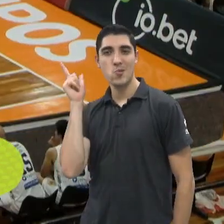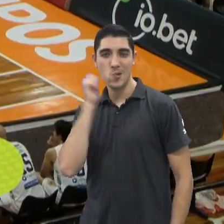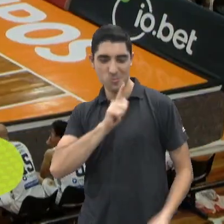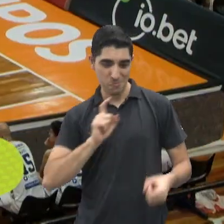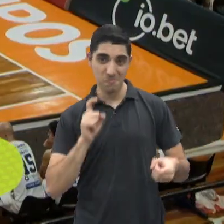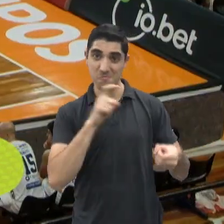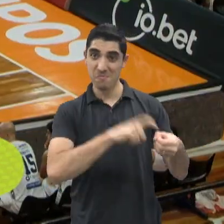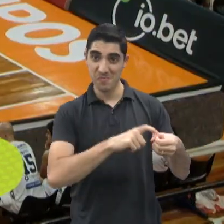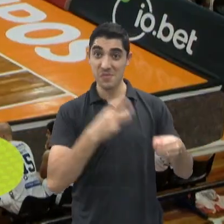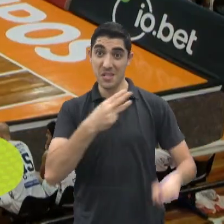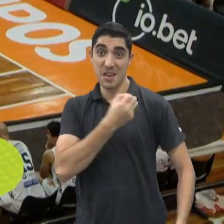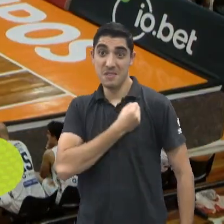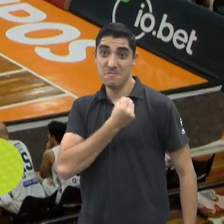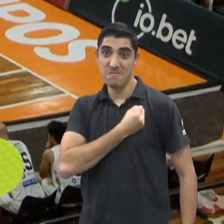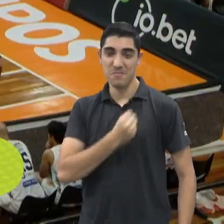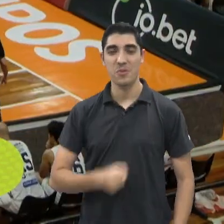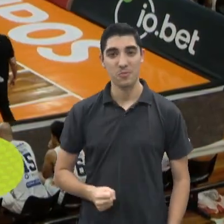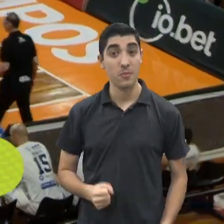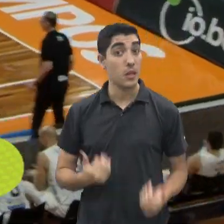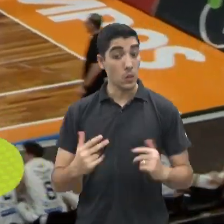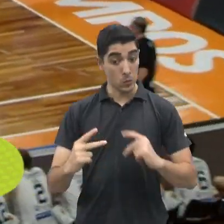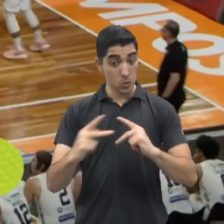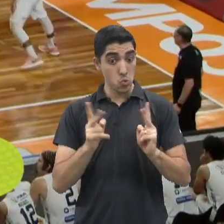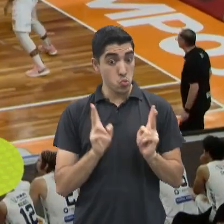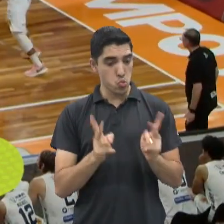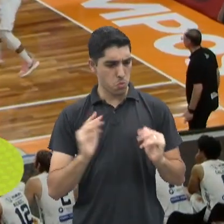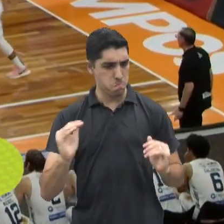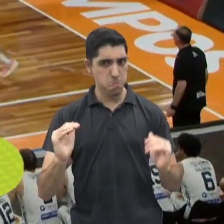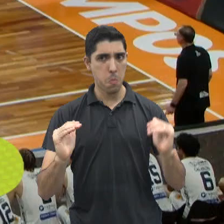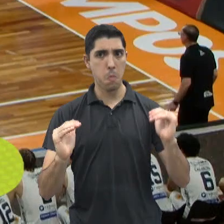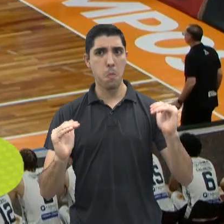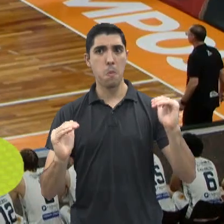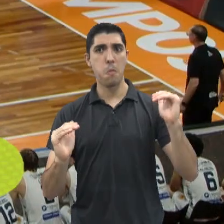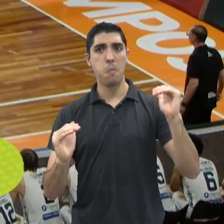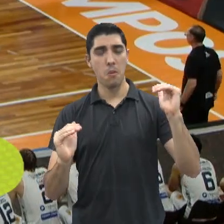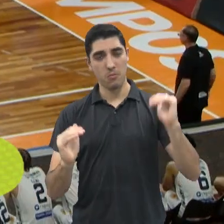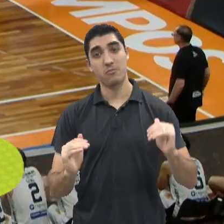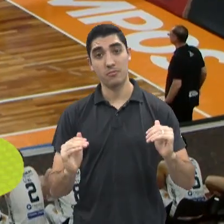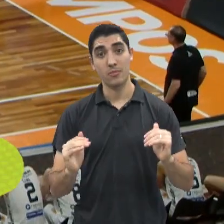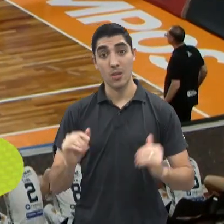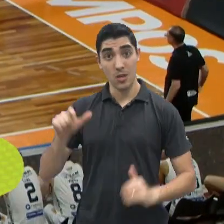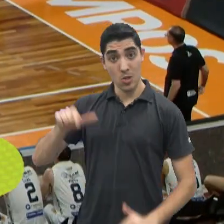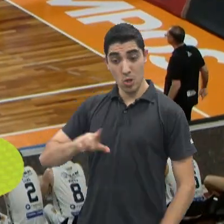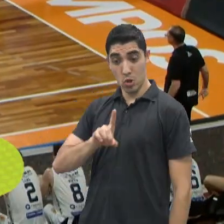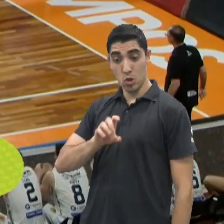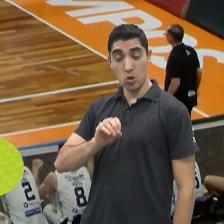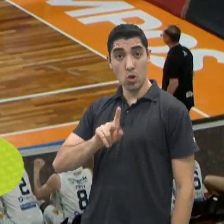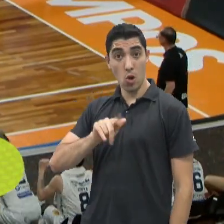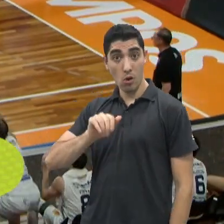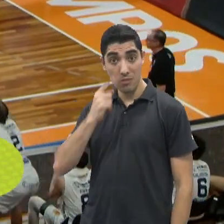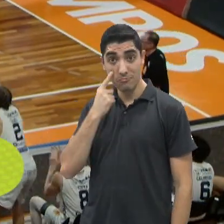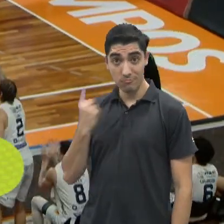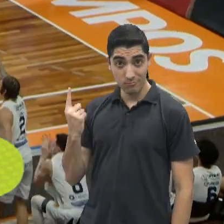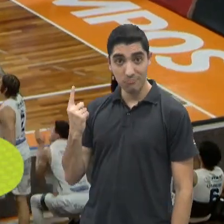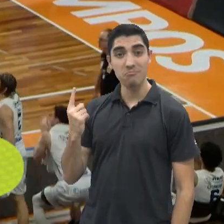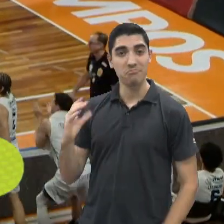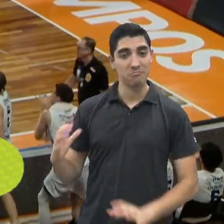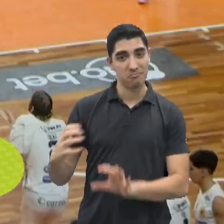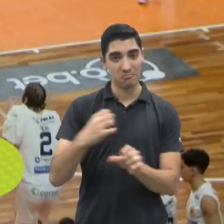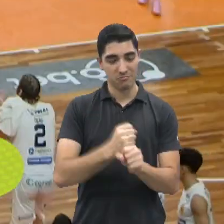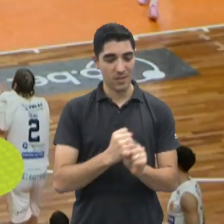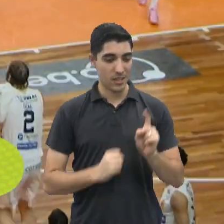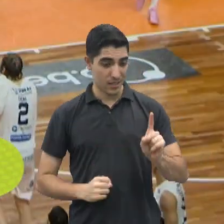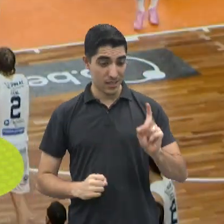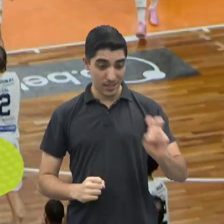Os joseenses mantiveram a liderança do placar e Douglas dos Santos fechou o primeiro quarto a